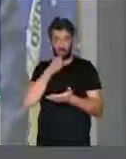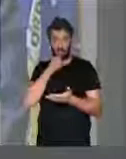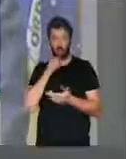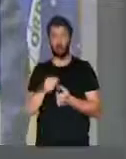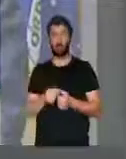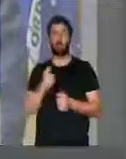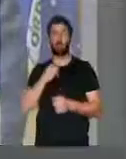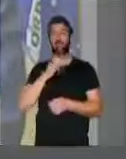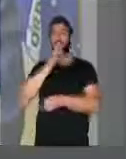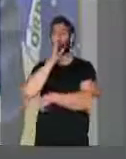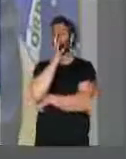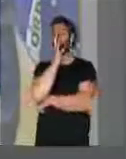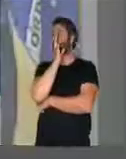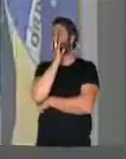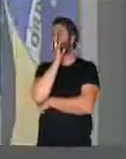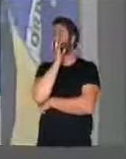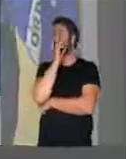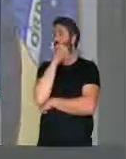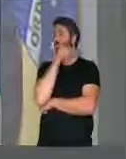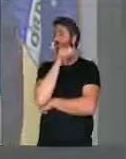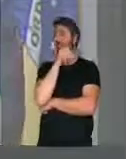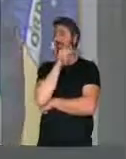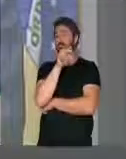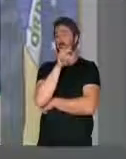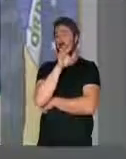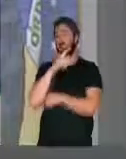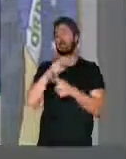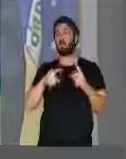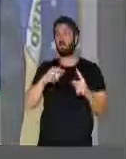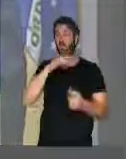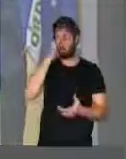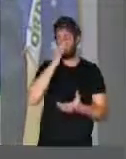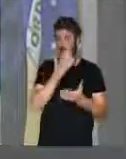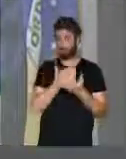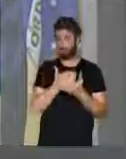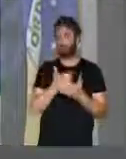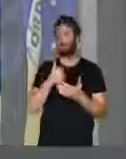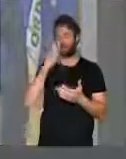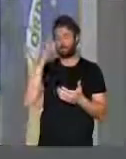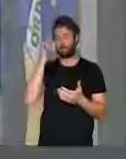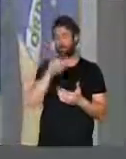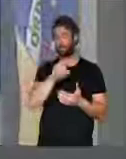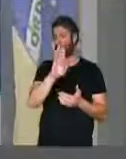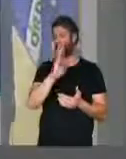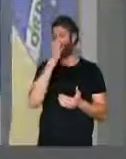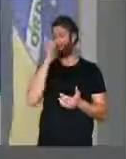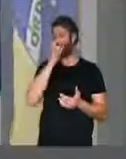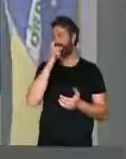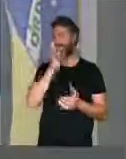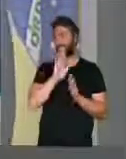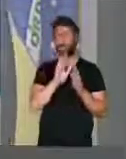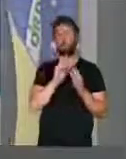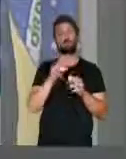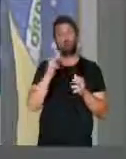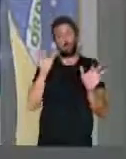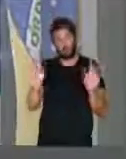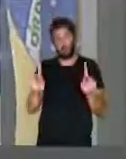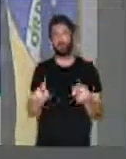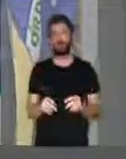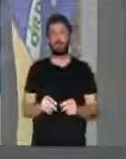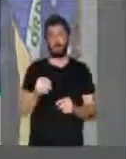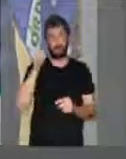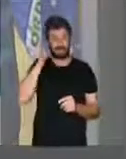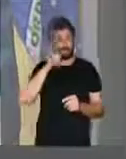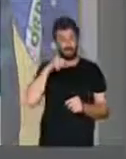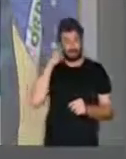documentado, eu silenciei. Mas eu tinha uma convicção de que aquilo era hipocrisia. Pois bem,